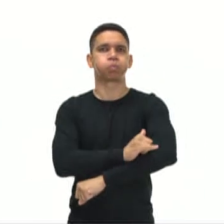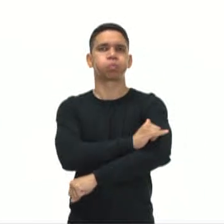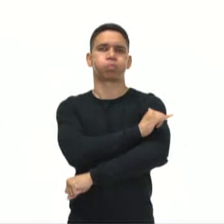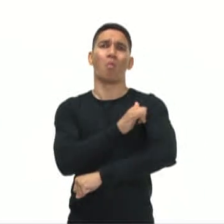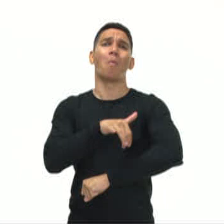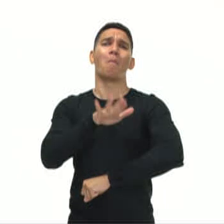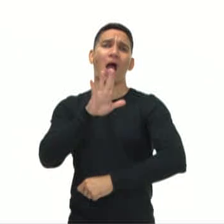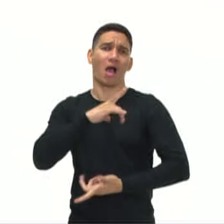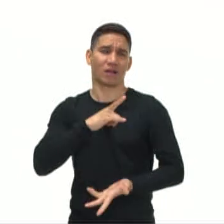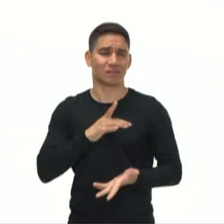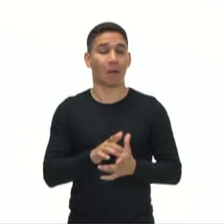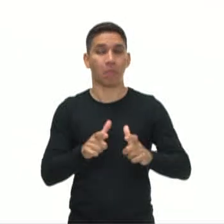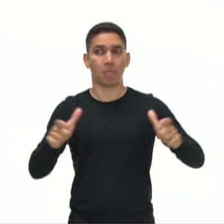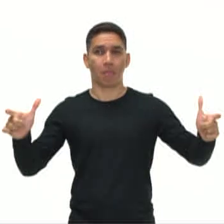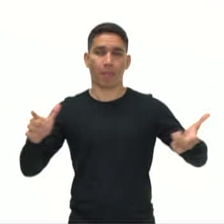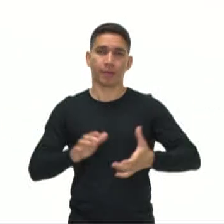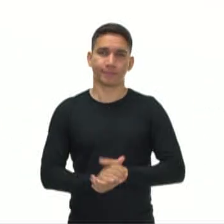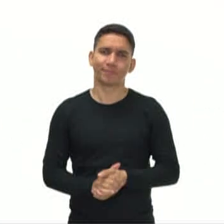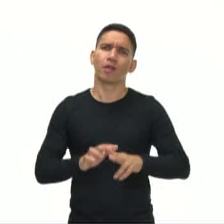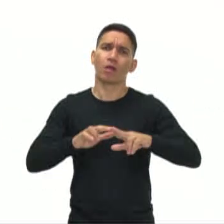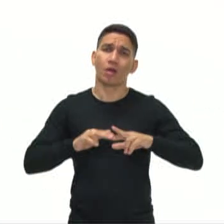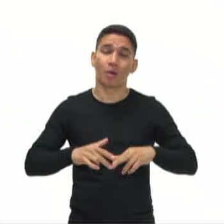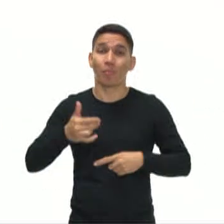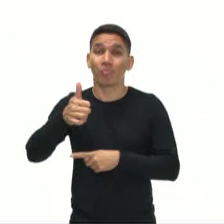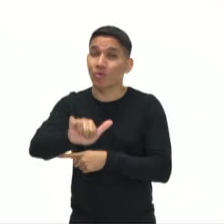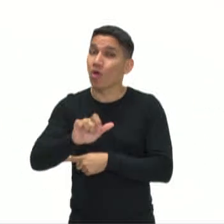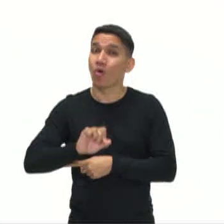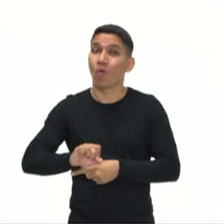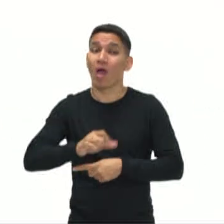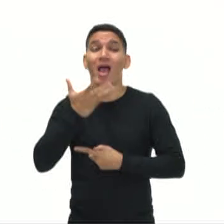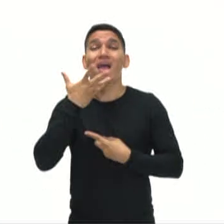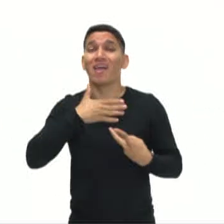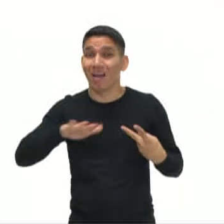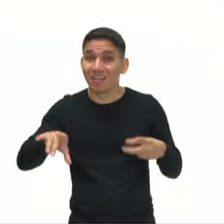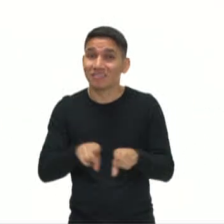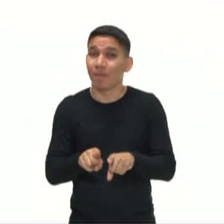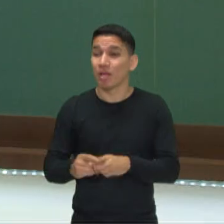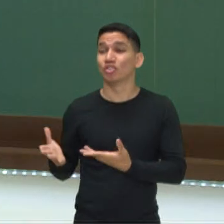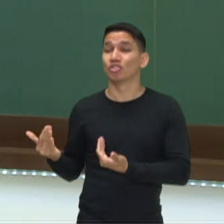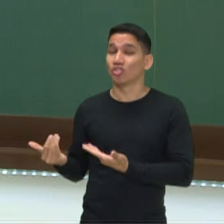continua crescendo, e o pior, está atingindo as crianças e os jovens de maneira